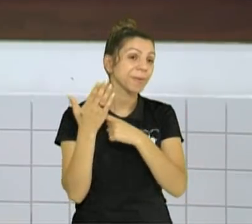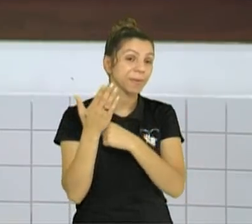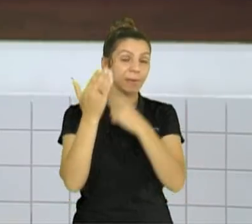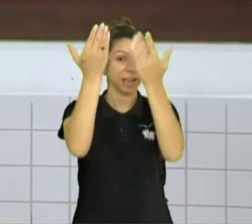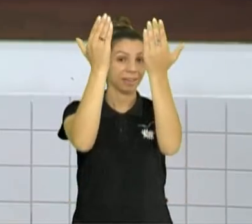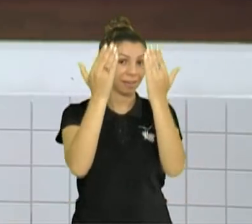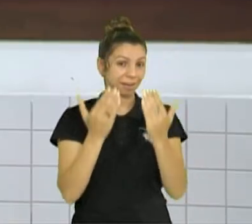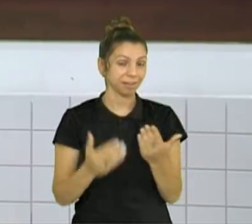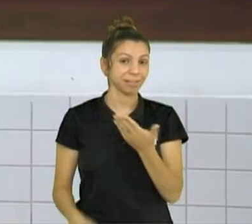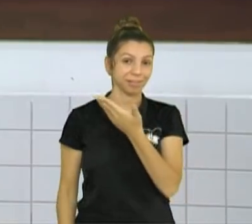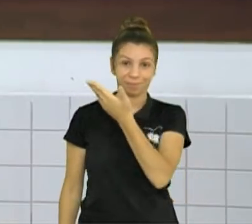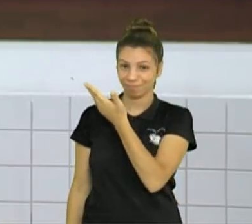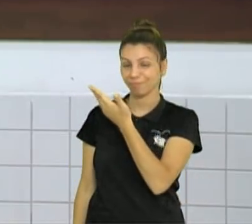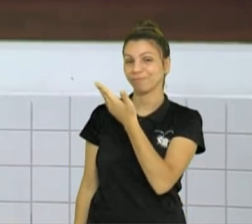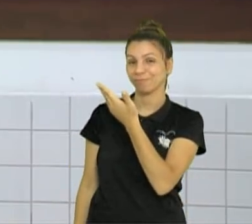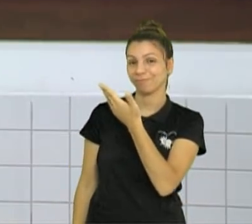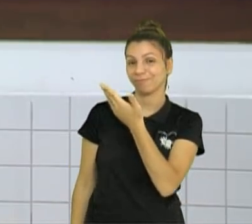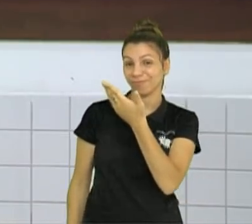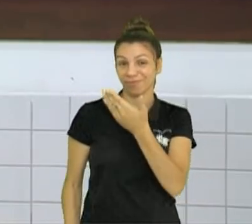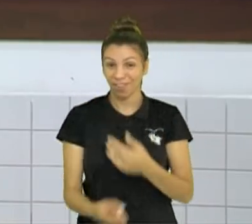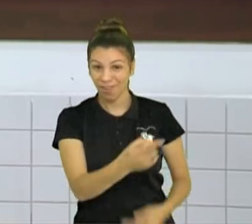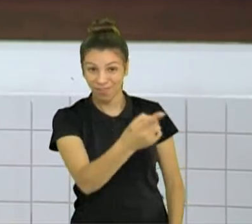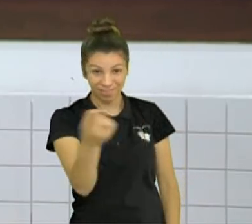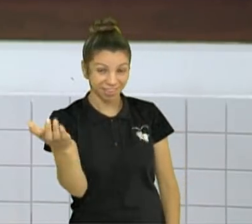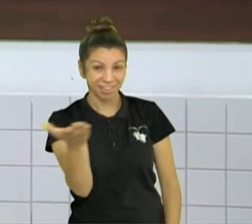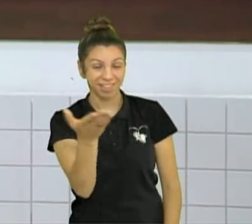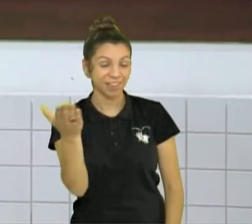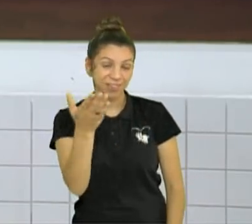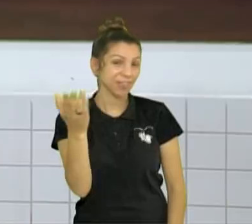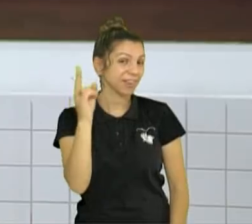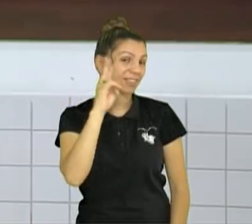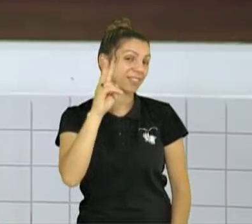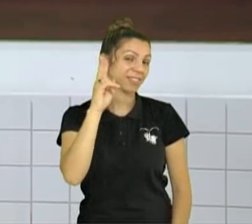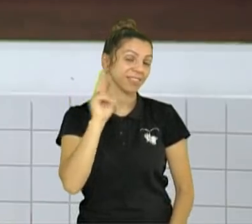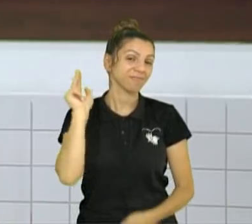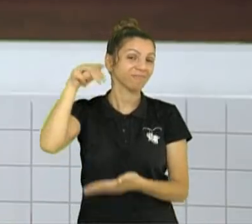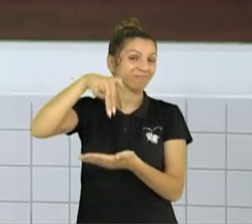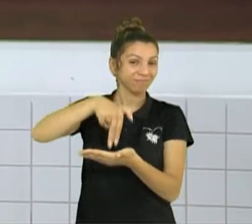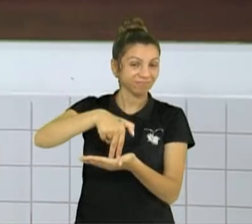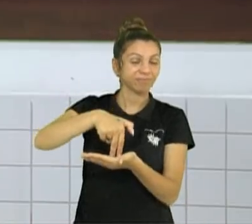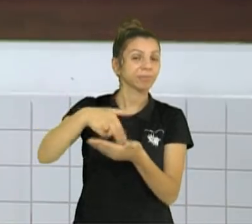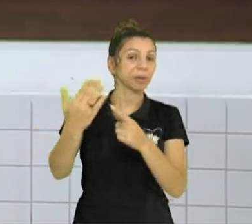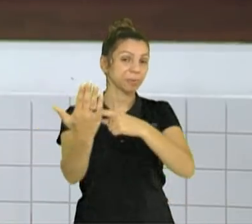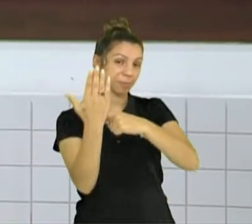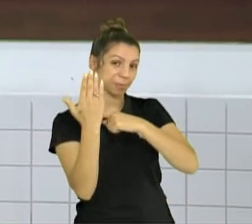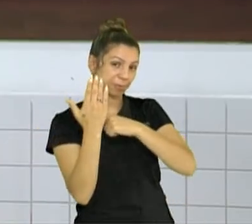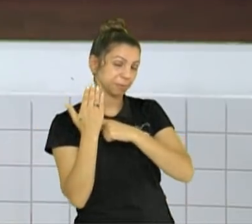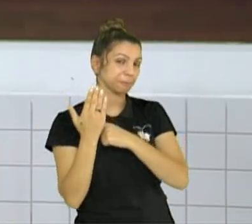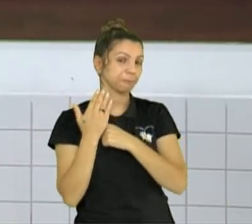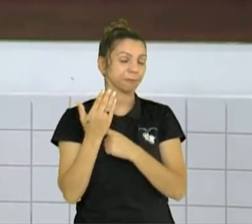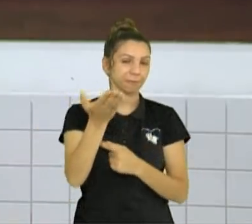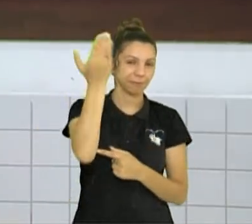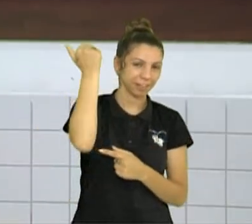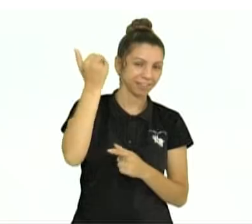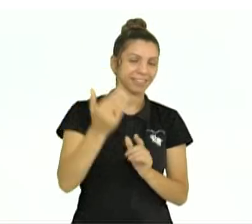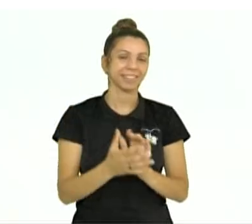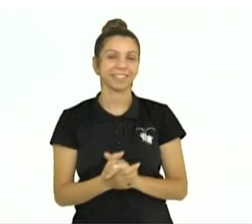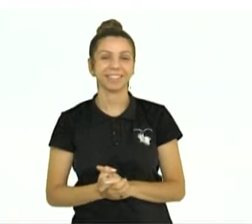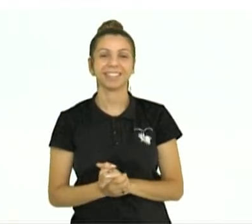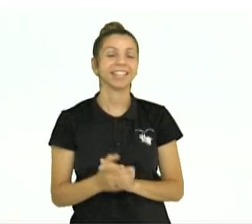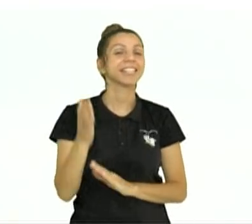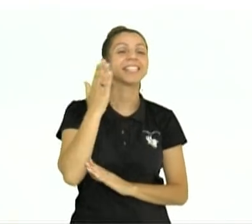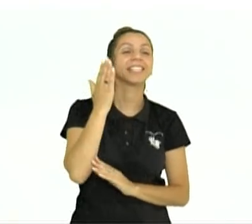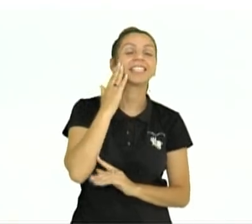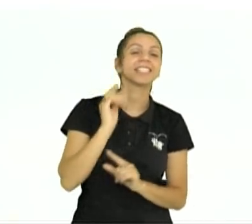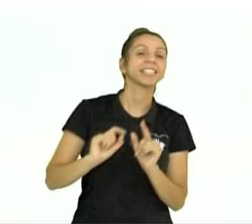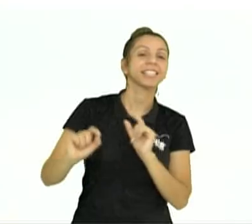análise. Vocês vão ser os historiadores ativos agora da nossa aula, me ajudem aí e embarquem nessa. Você saberia dizer a